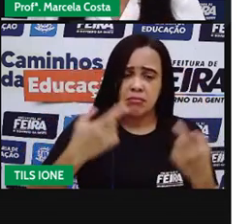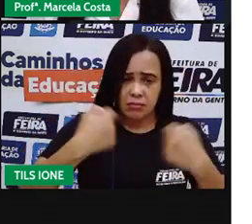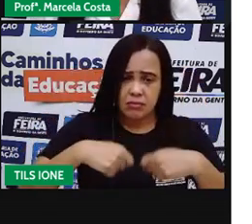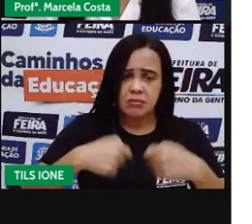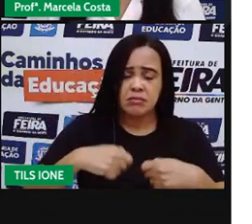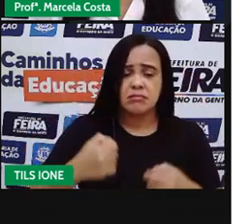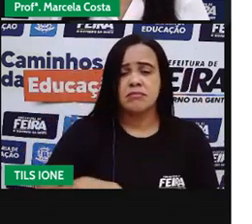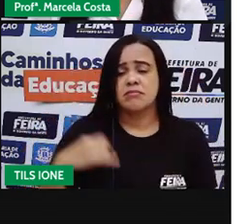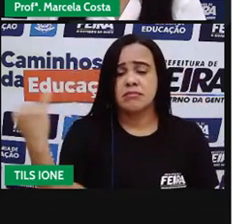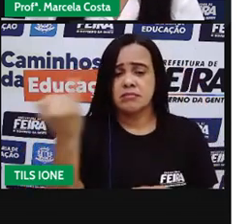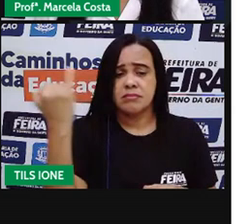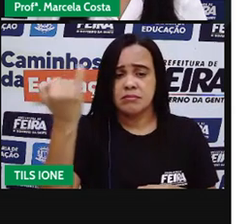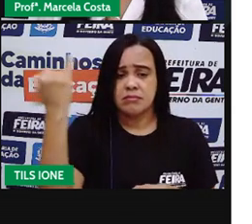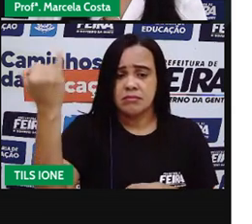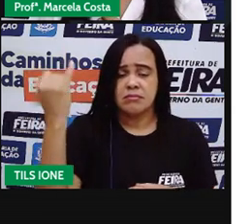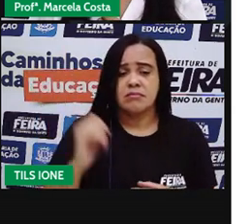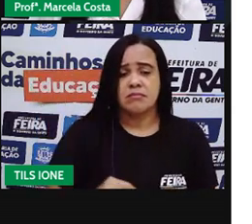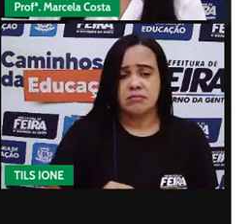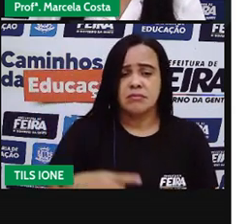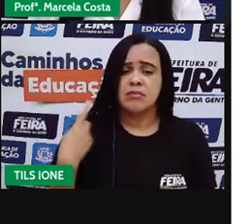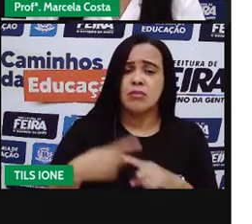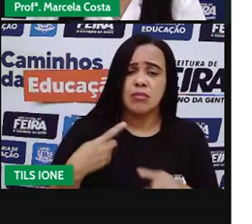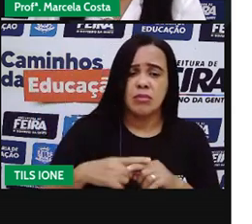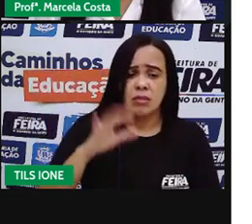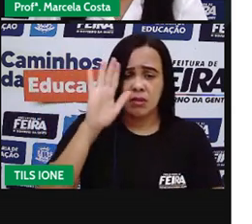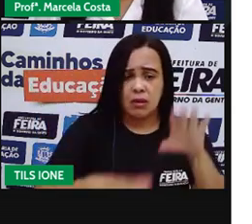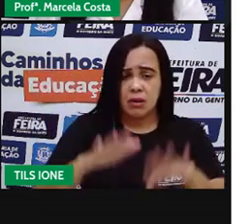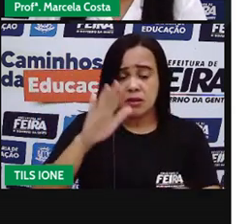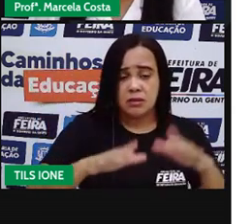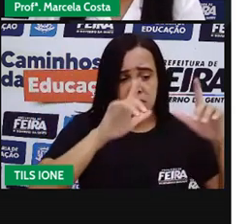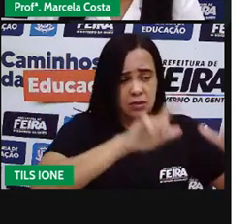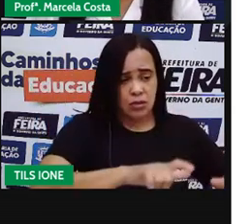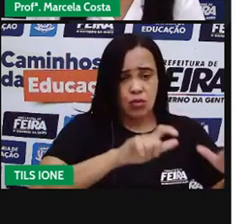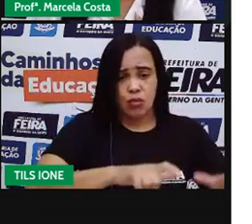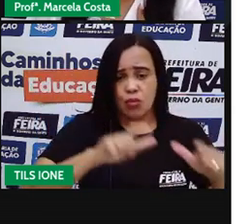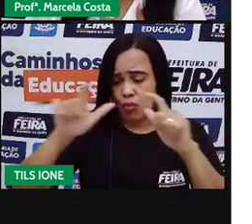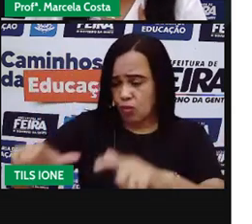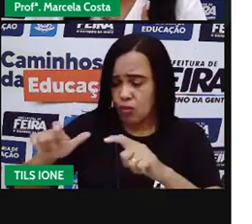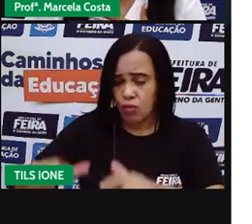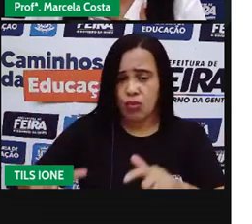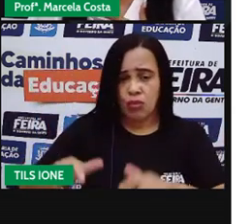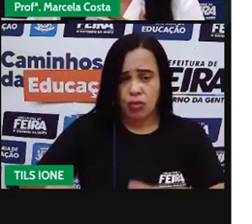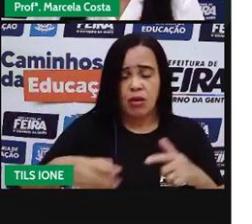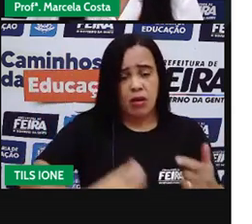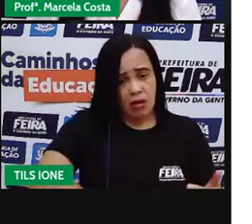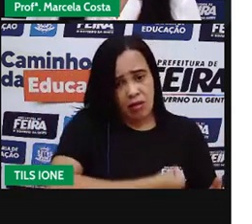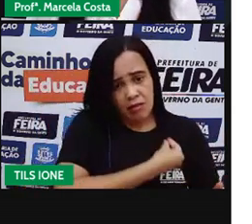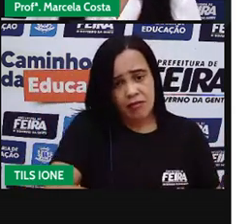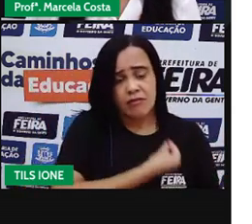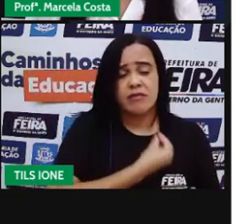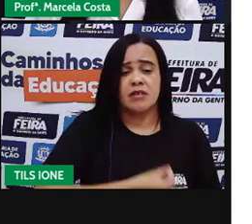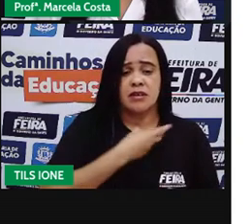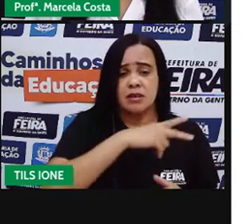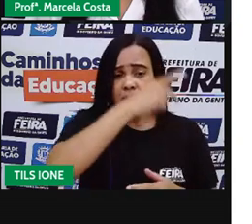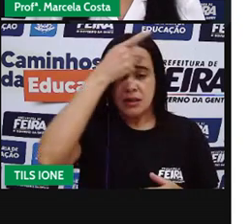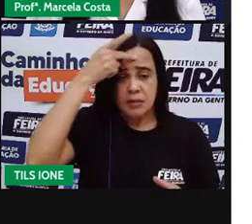Muitas vezes, em um ambiente onde a gente convive com pessoas diferentes, que não são iguais a